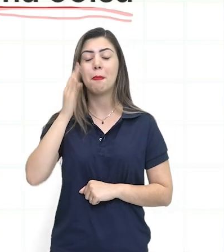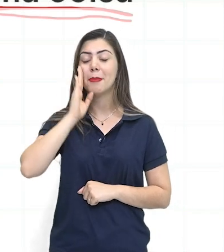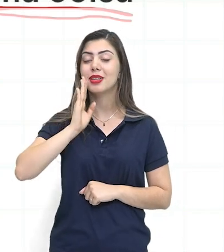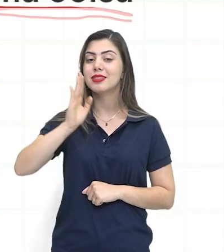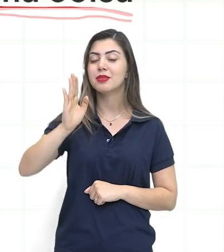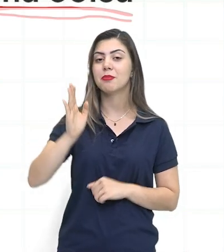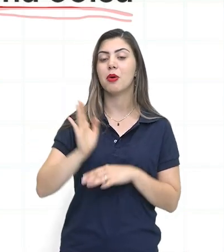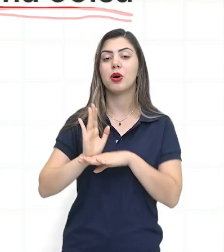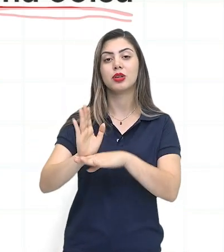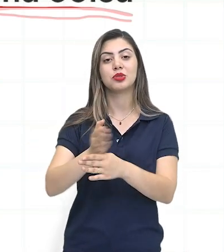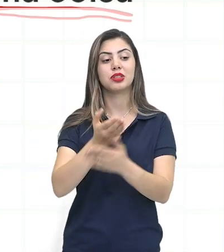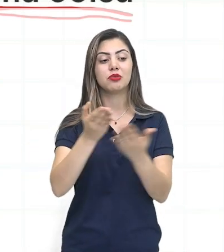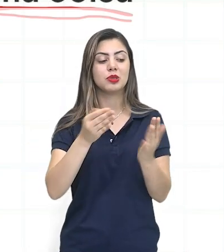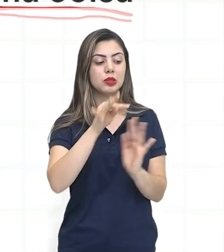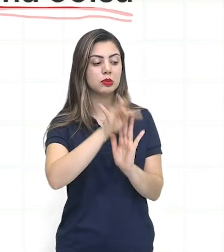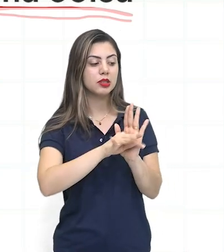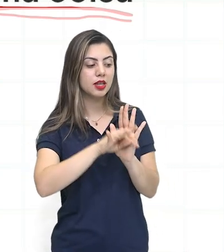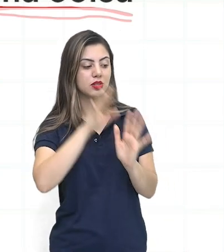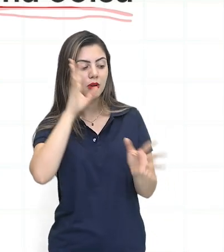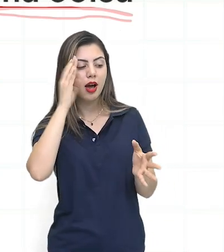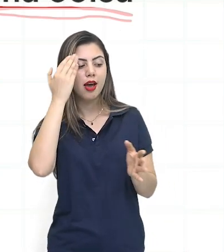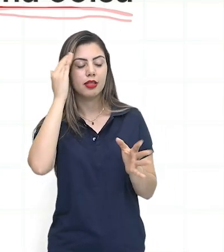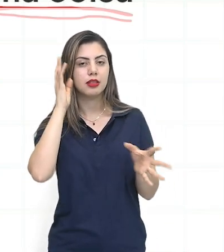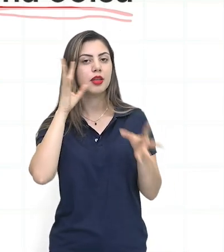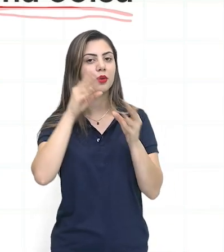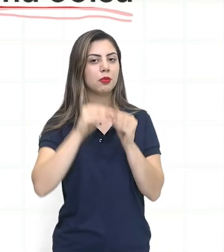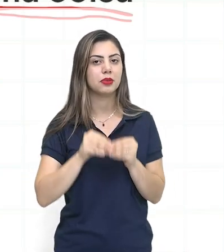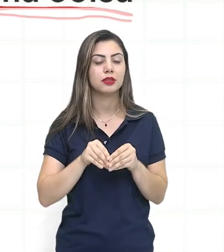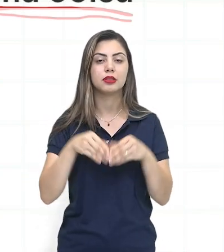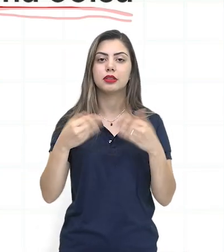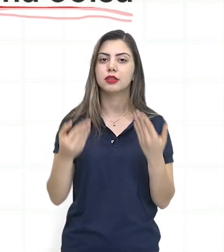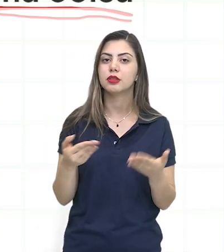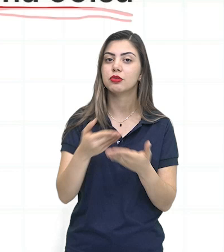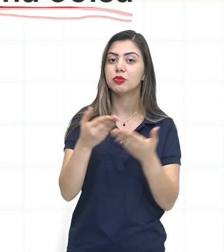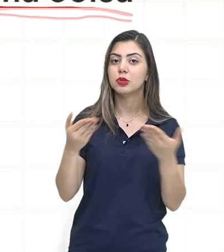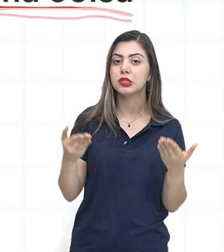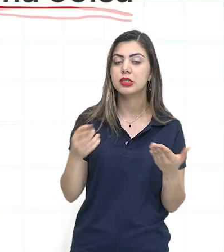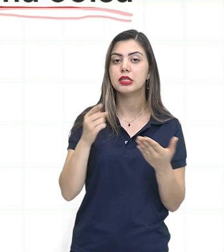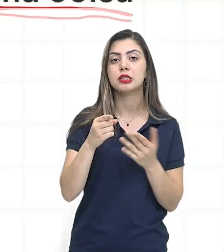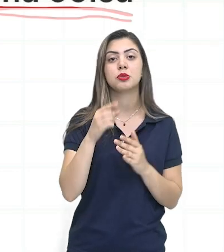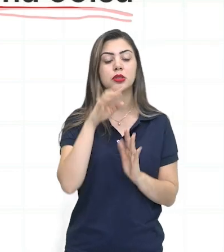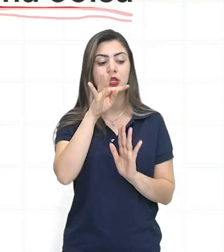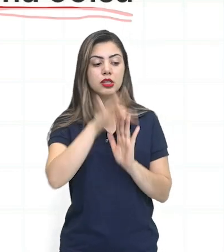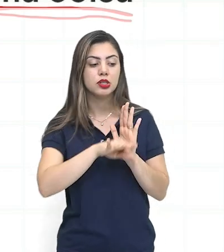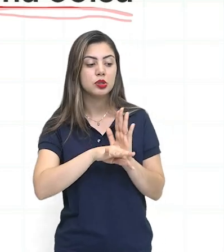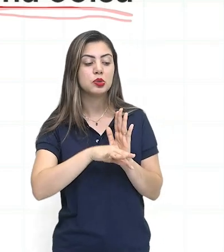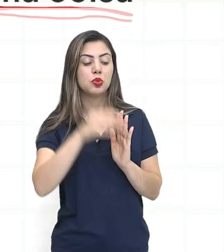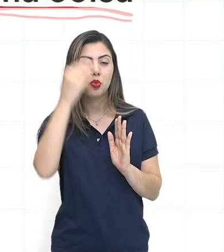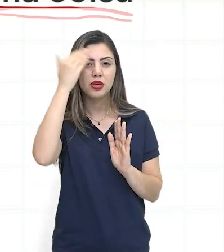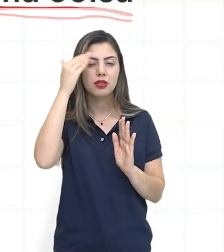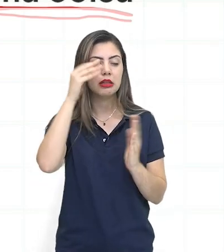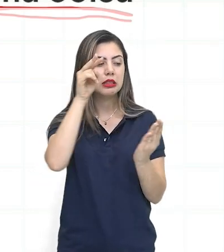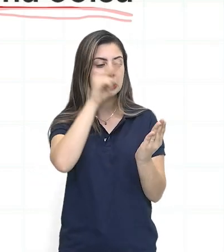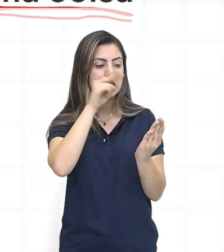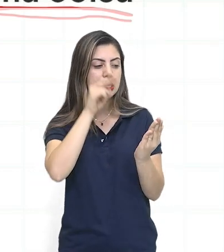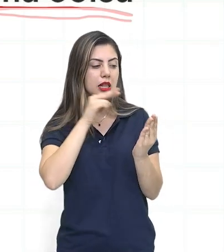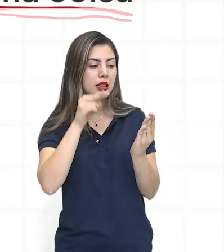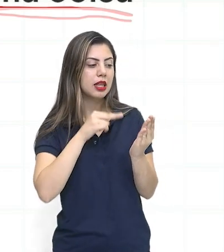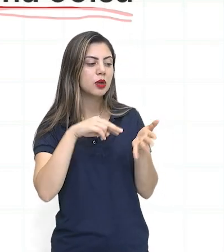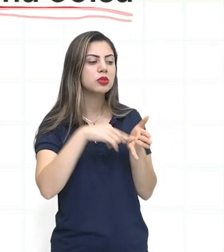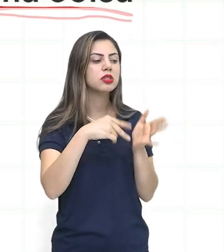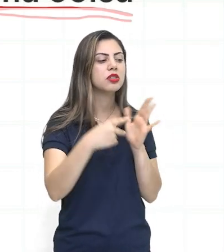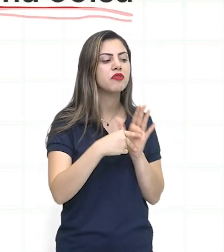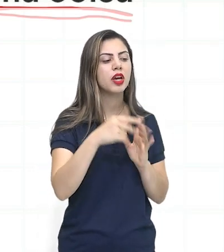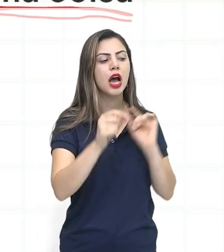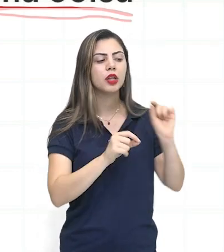que você compreenda o texto. Então, a interpretação textual, certo? O sentido, extrair o sentido